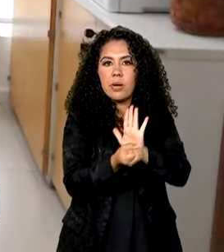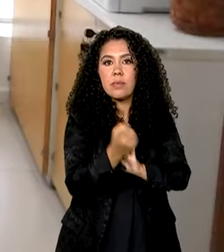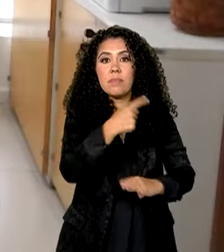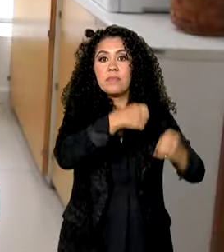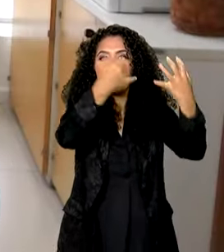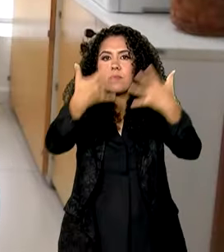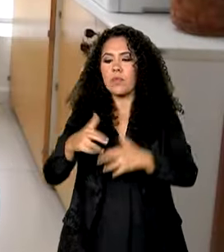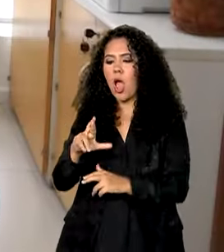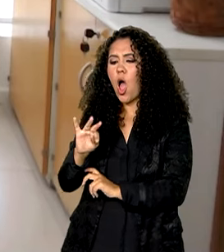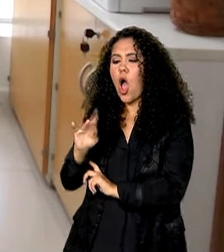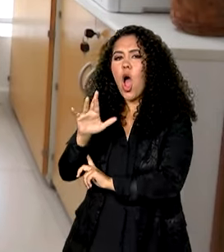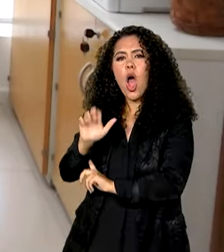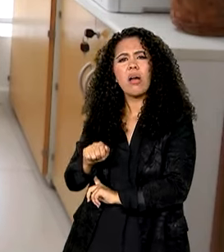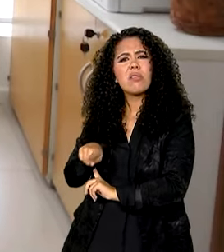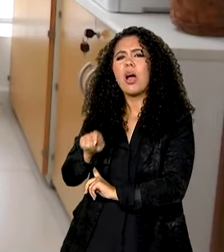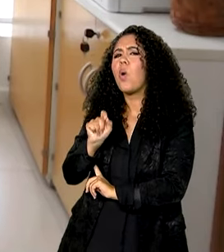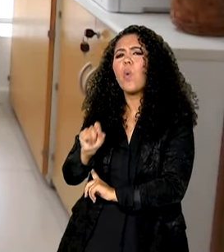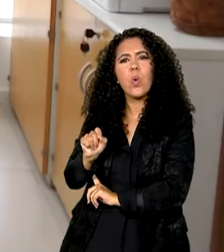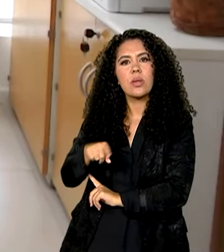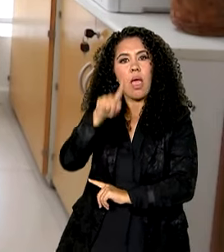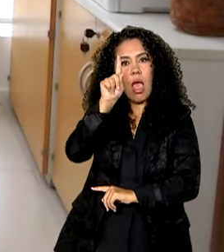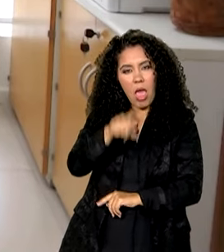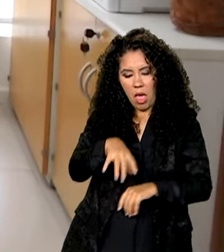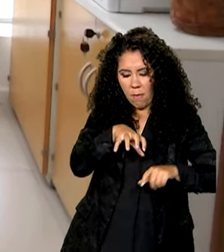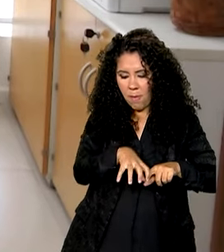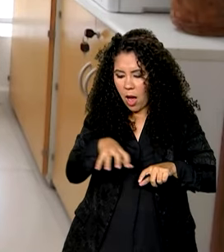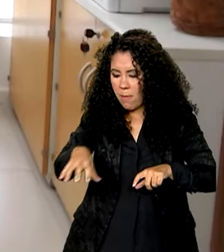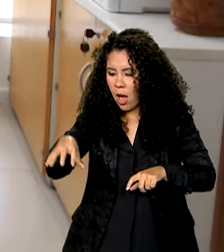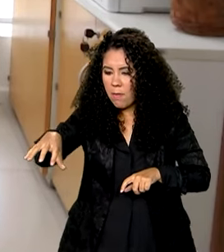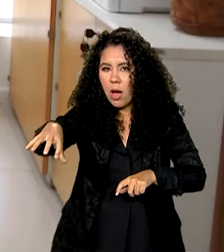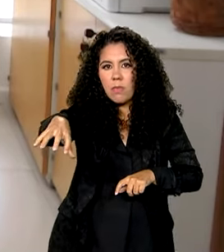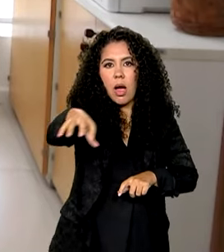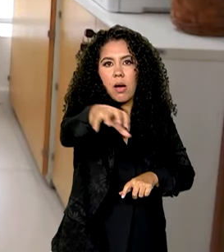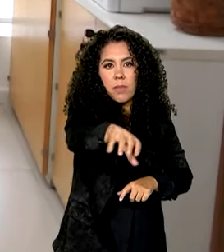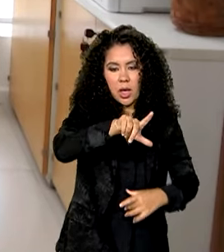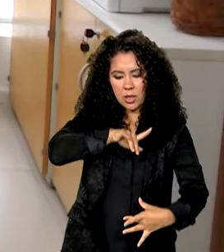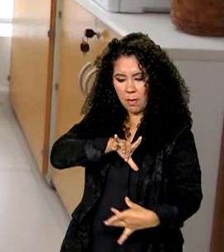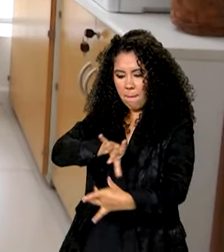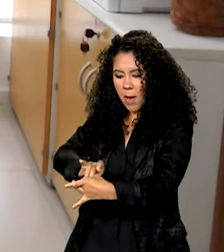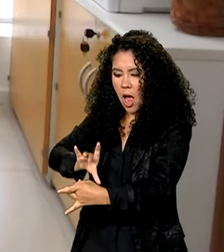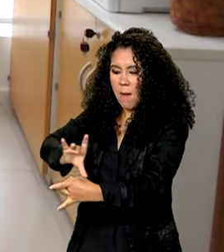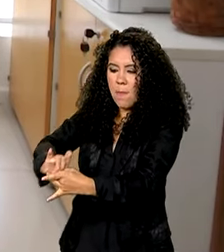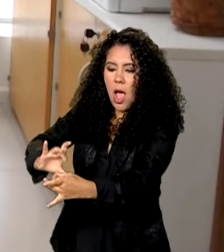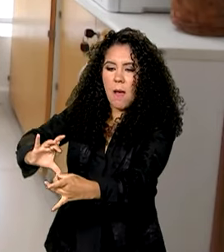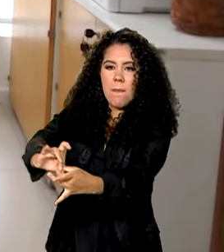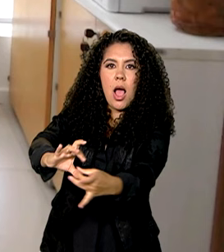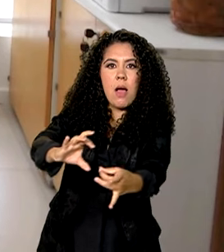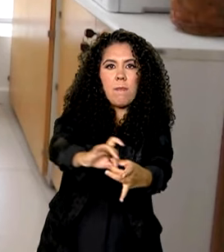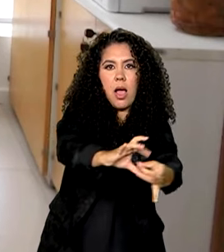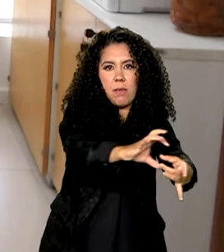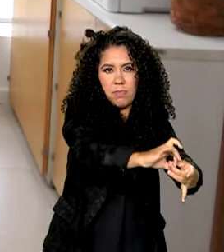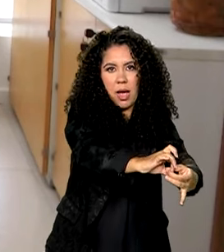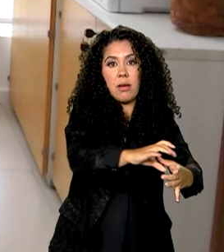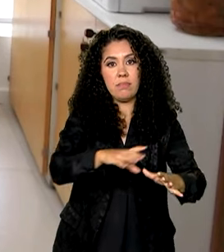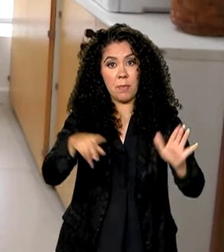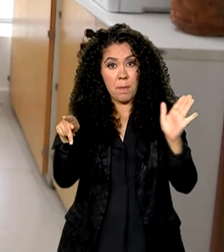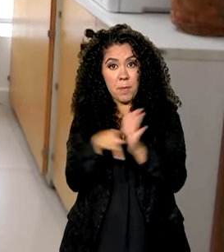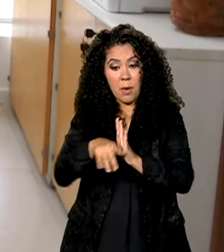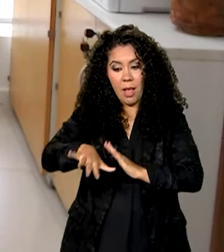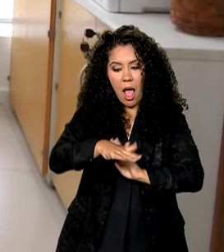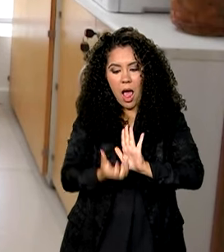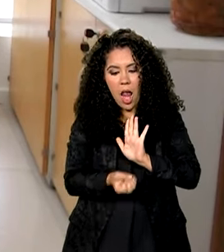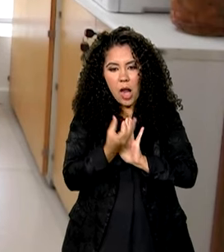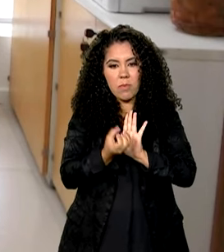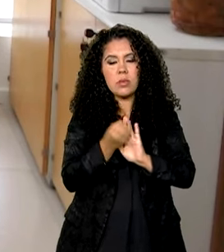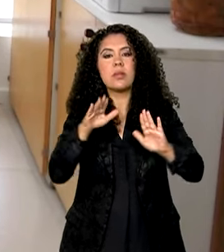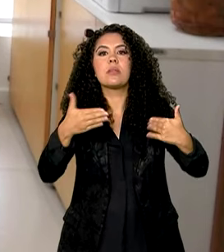redes de arranjos produtivos locais que são conectados por um setor prod então nós